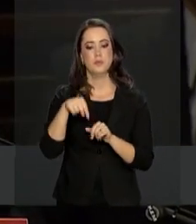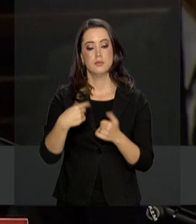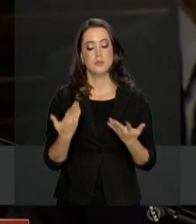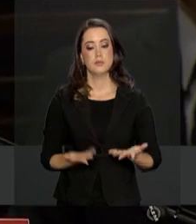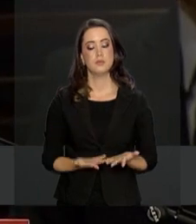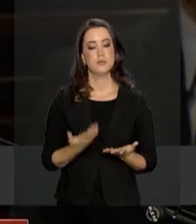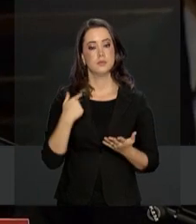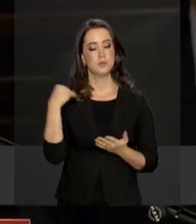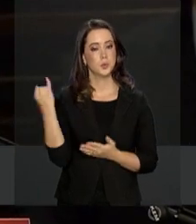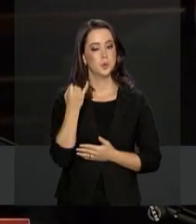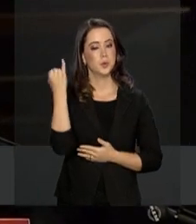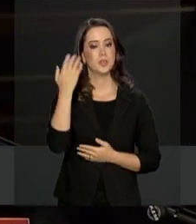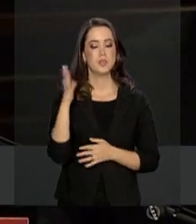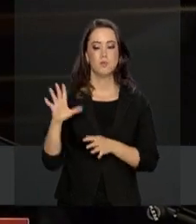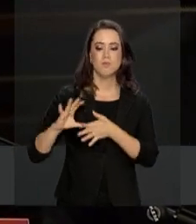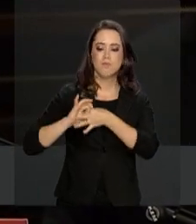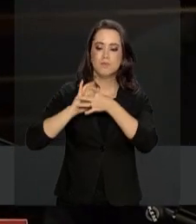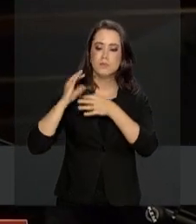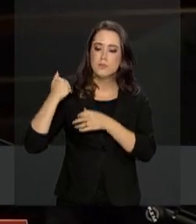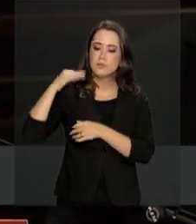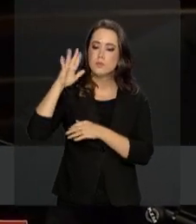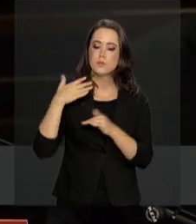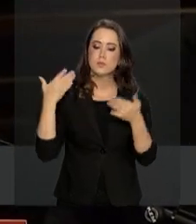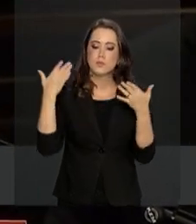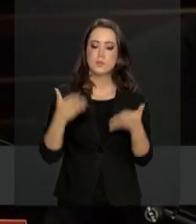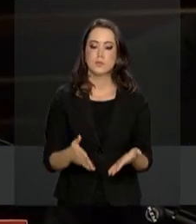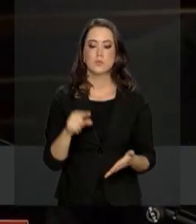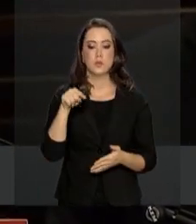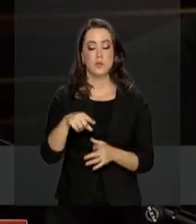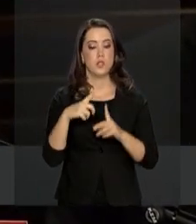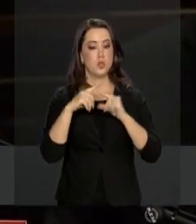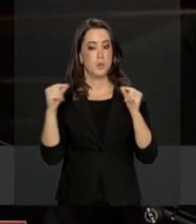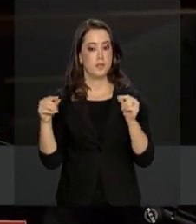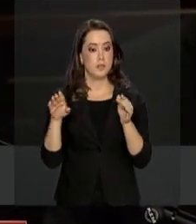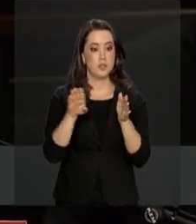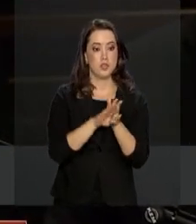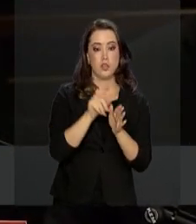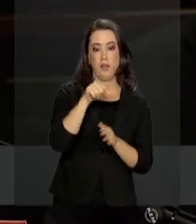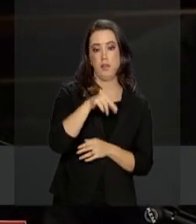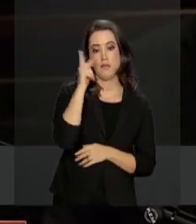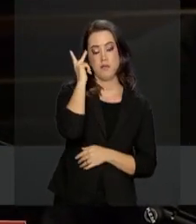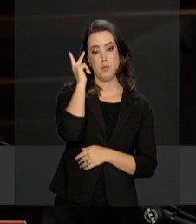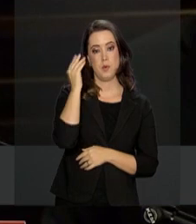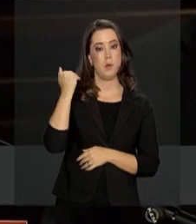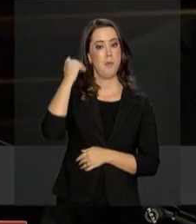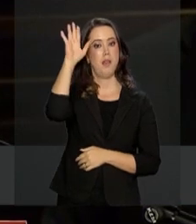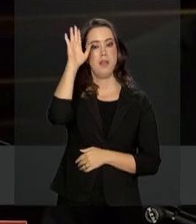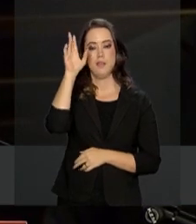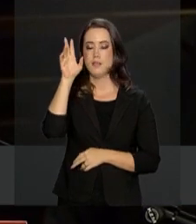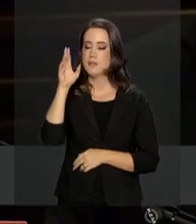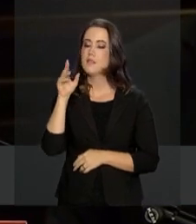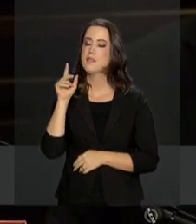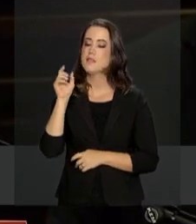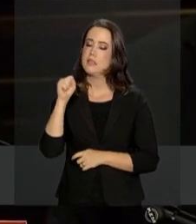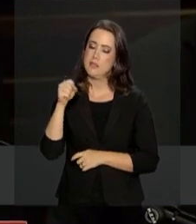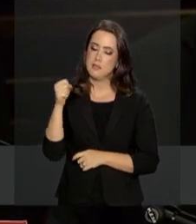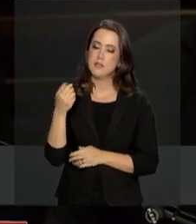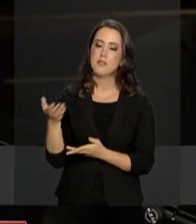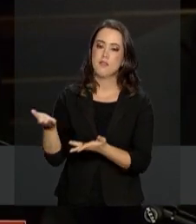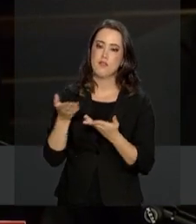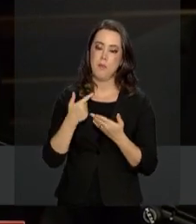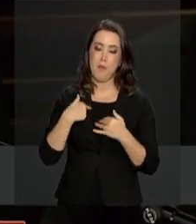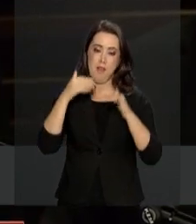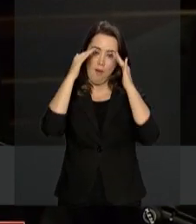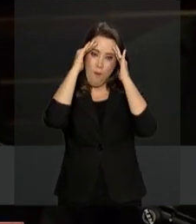acidenta mais né tanto que eu vim de brasília pra cá na verdade mais claro que vim para